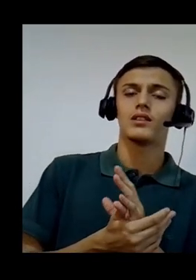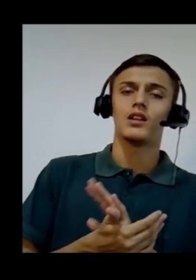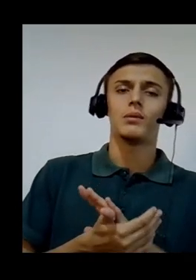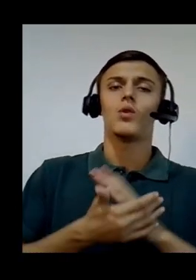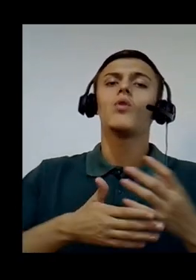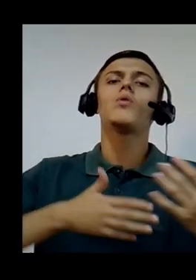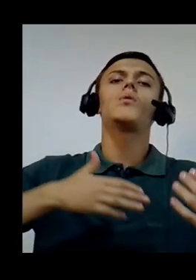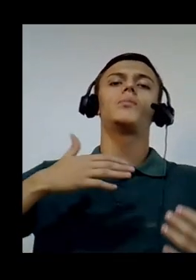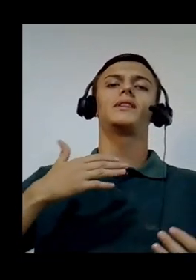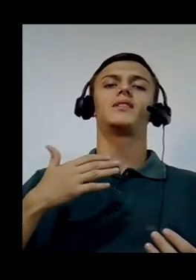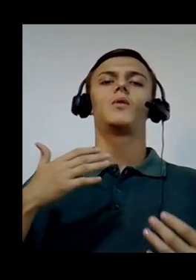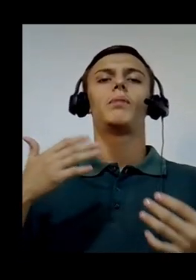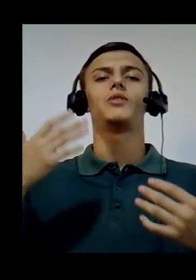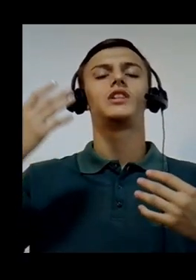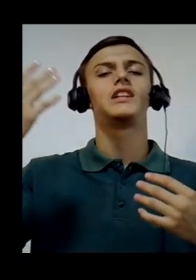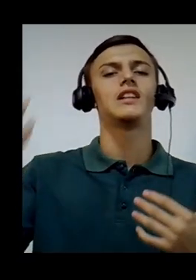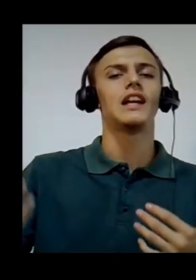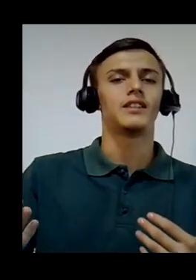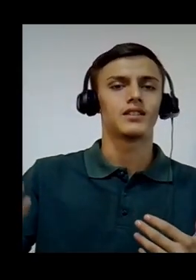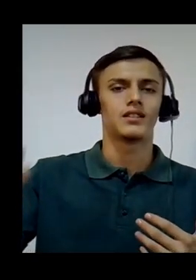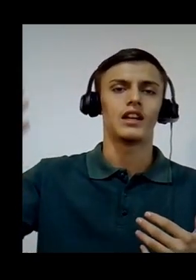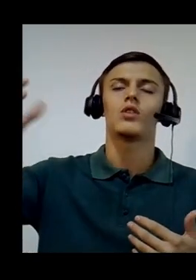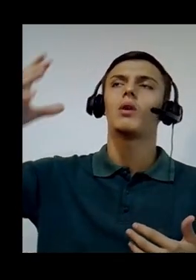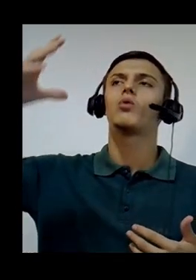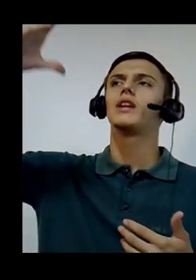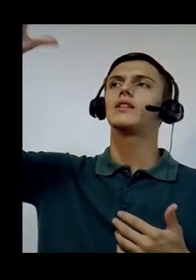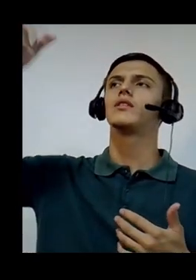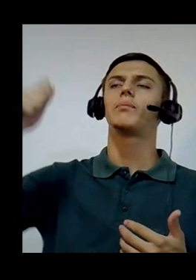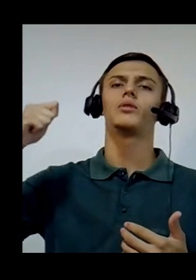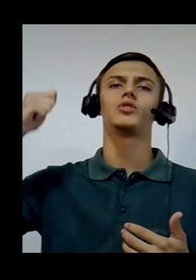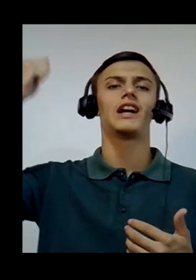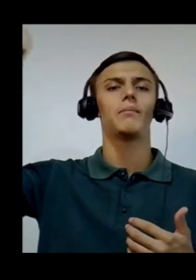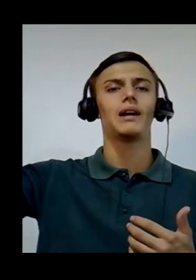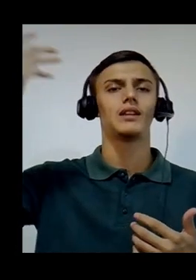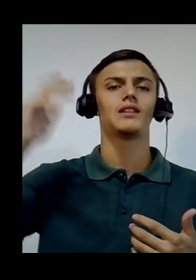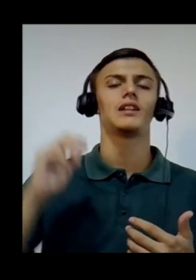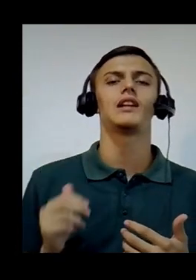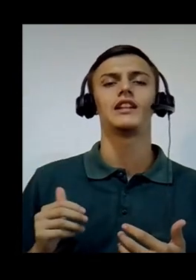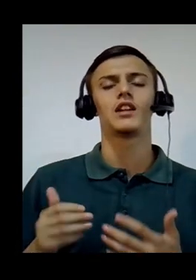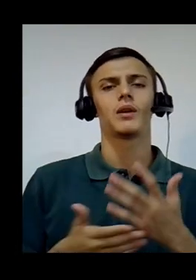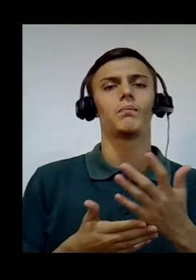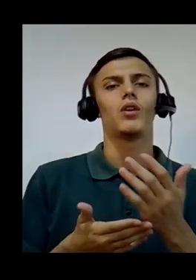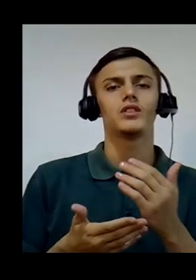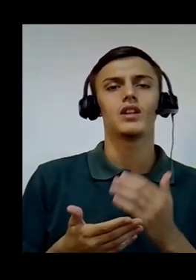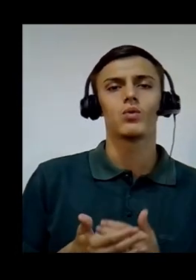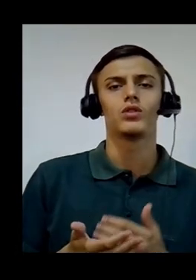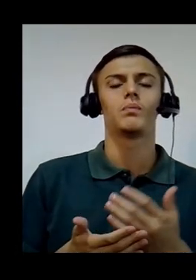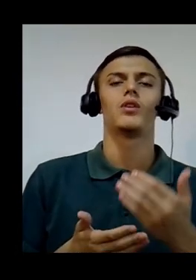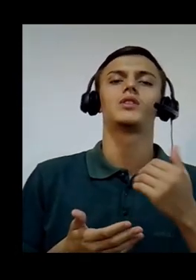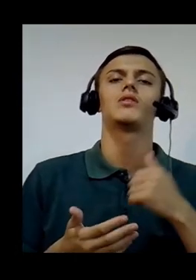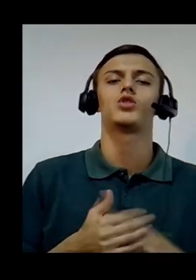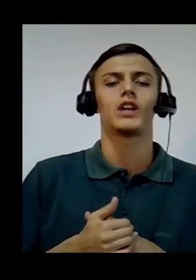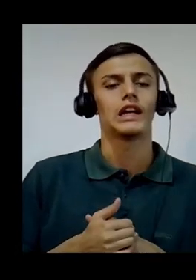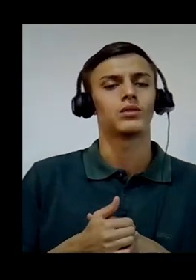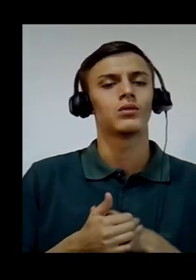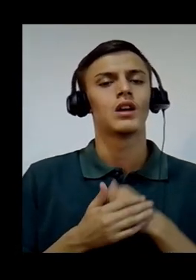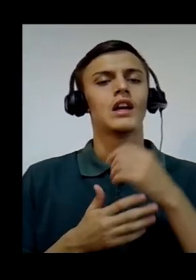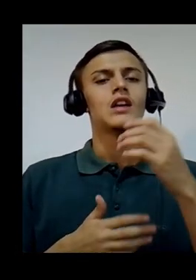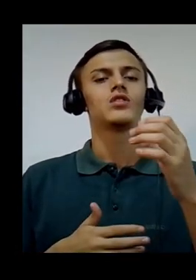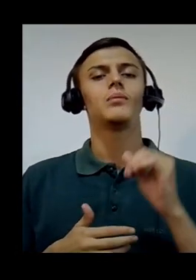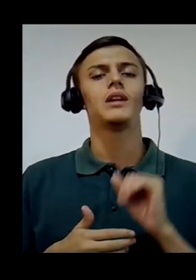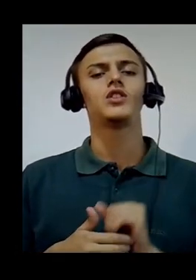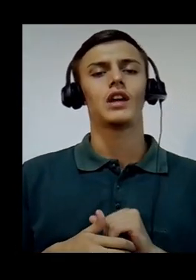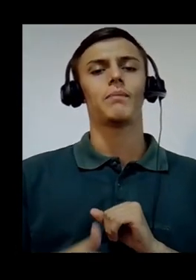montagem desse andaime ou movimentação perto de linhas elétricas. Tem que tomar o cuidado lá para não chegar e bater nessa linha elétrica, porque pode dar curto, pode causar choque